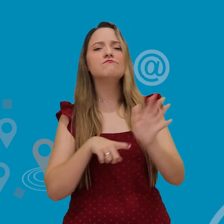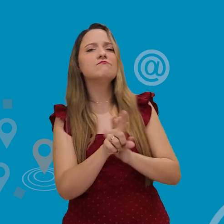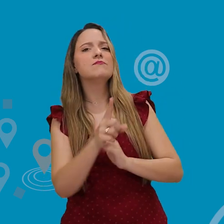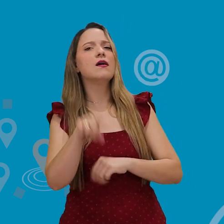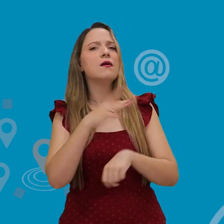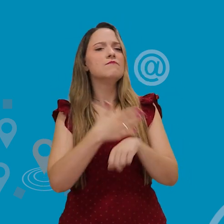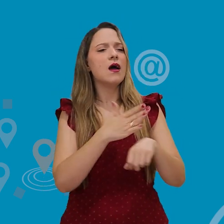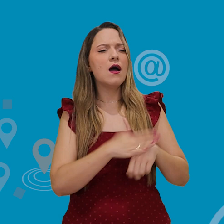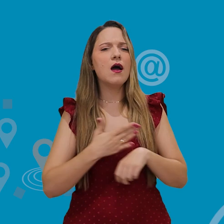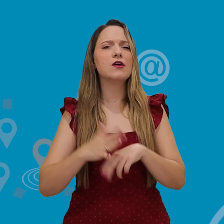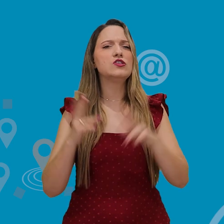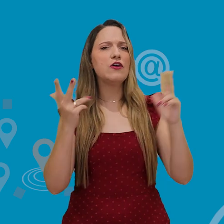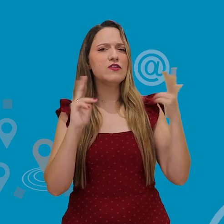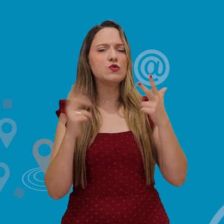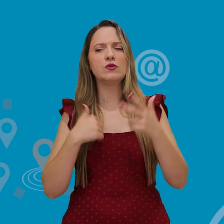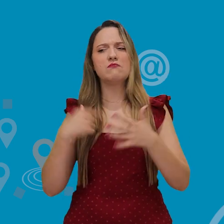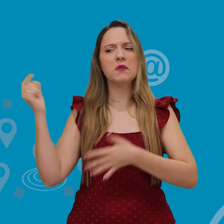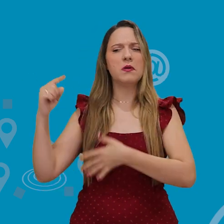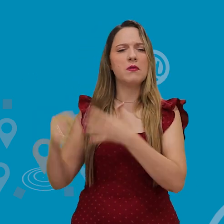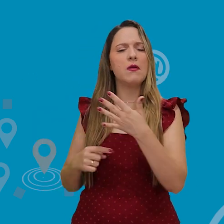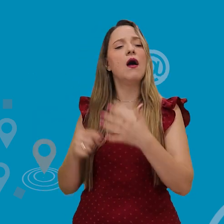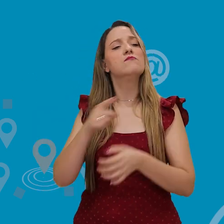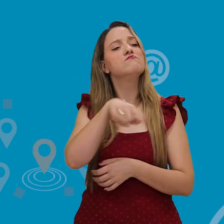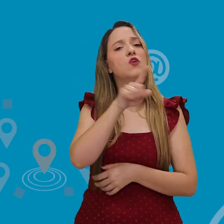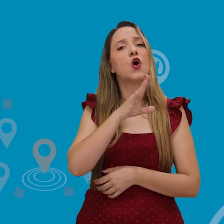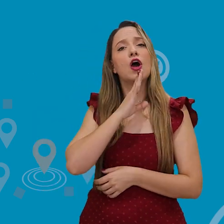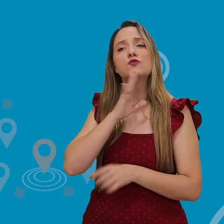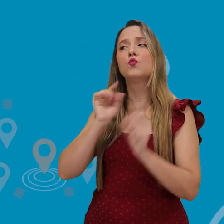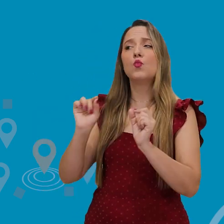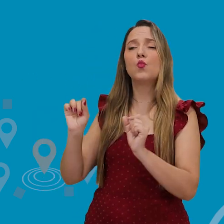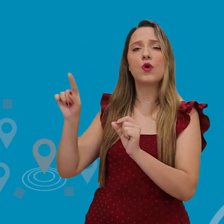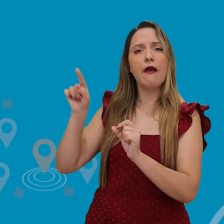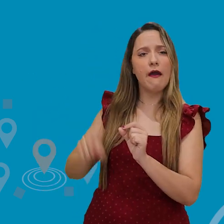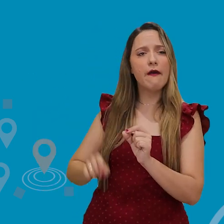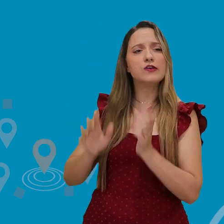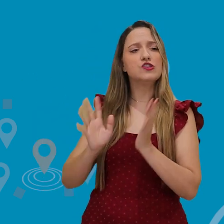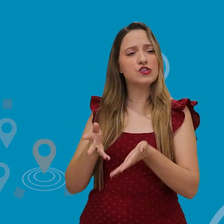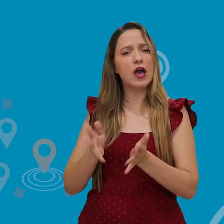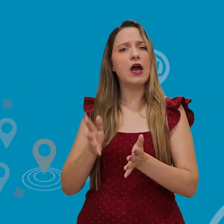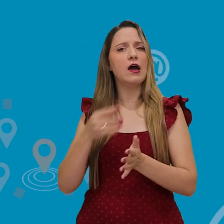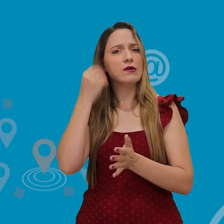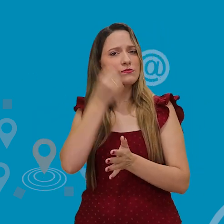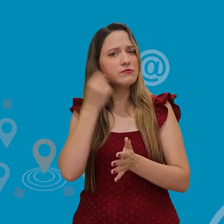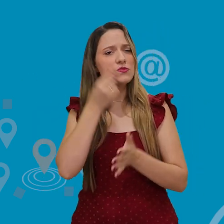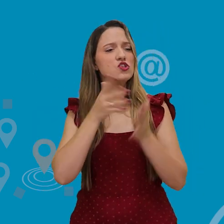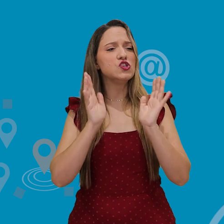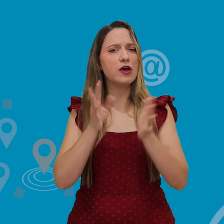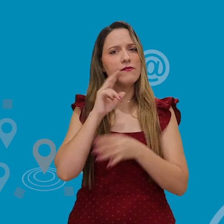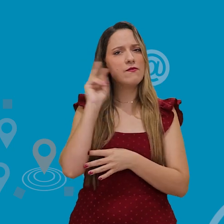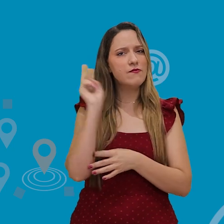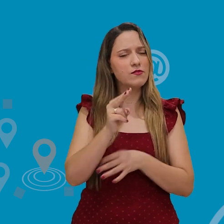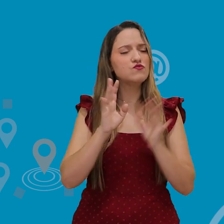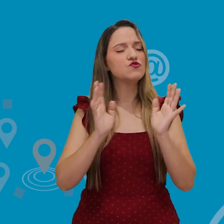de aventura que a gente apresenta inicialmente, o que eles conhecem, o que eles já viram, ou mesmo que vivenciaram,